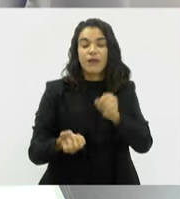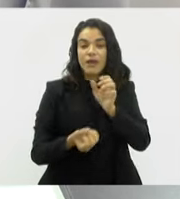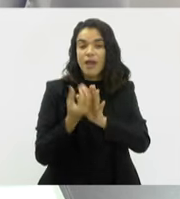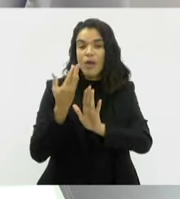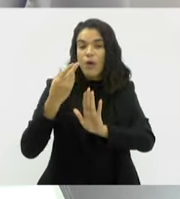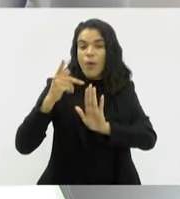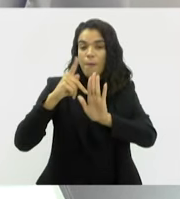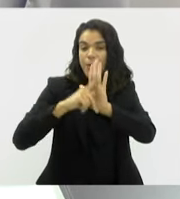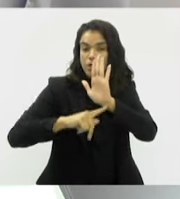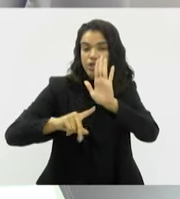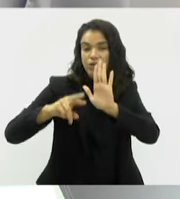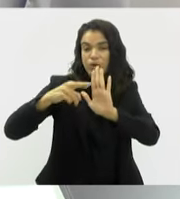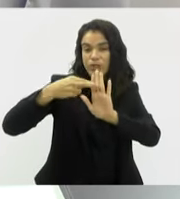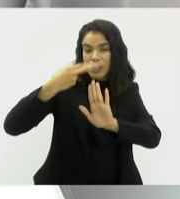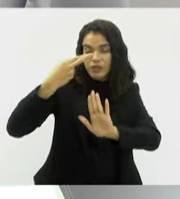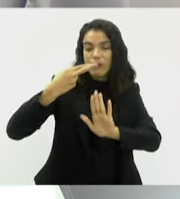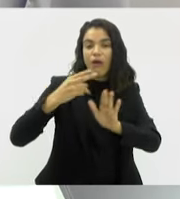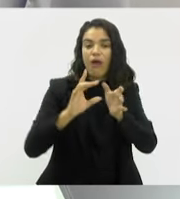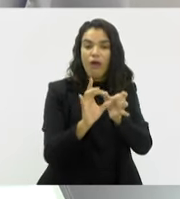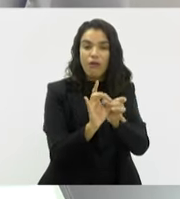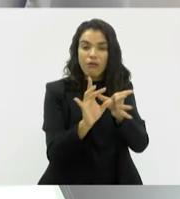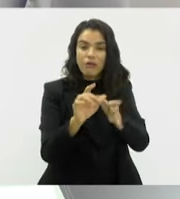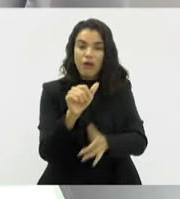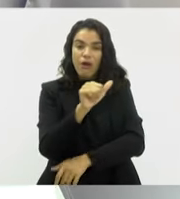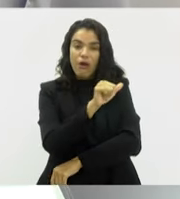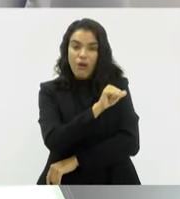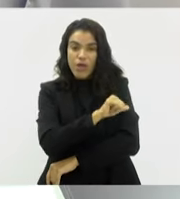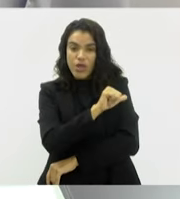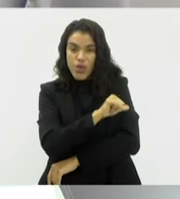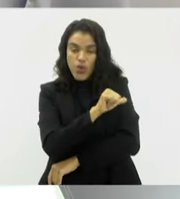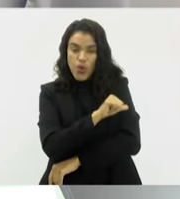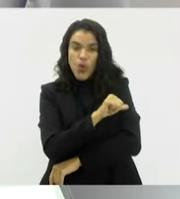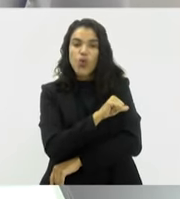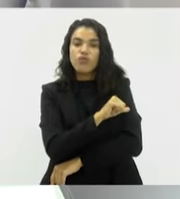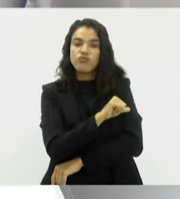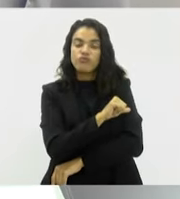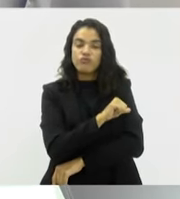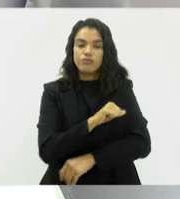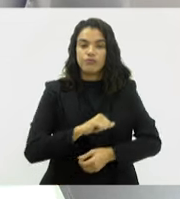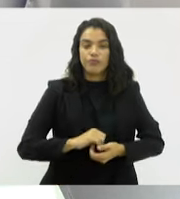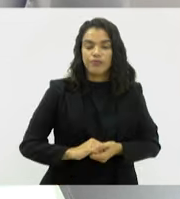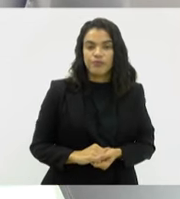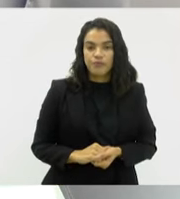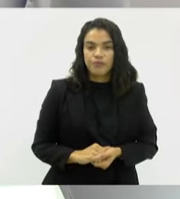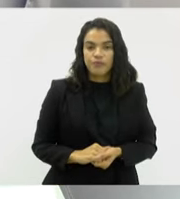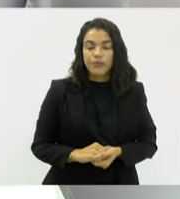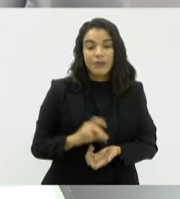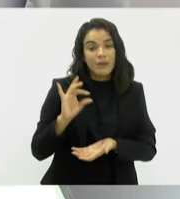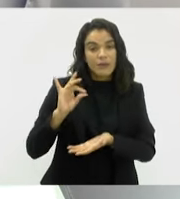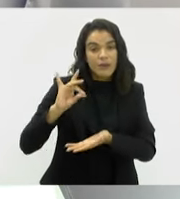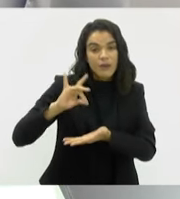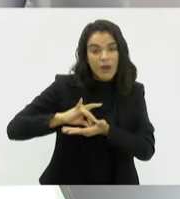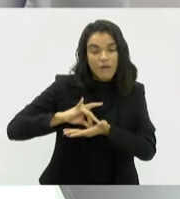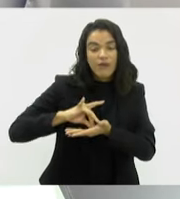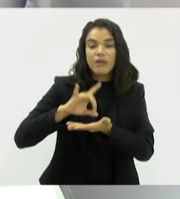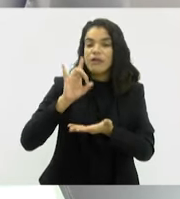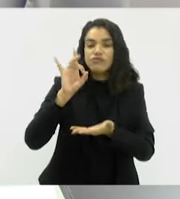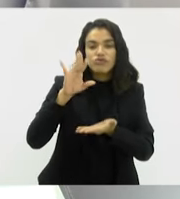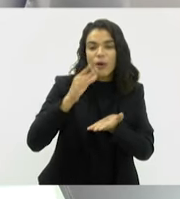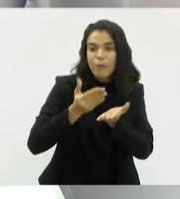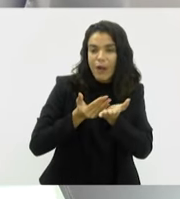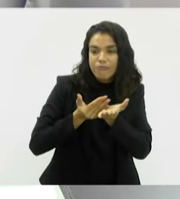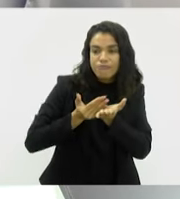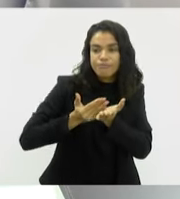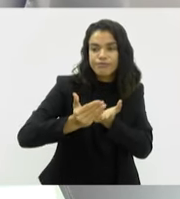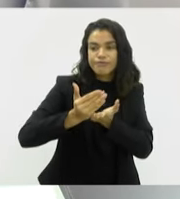resolução que é autorizando a Assembleia do Rio a ser signatária dessa PEC. Na verdade, é um ponto de partida, e eu acredito